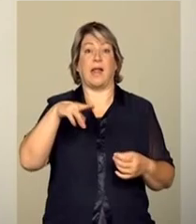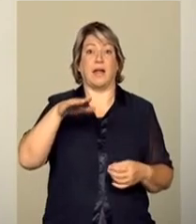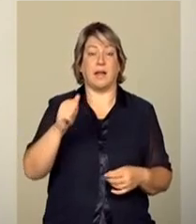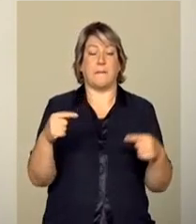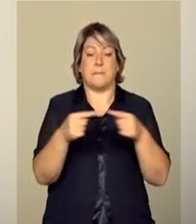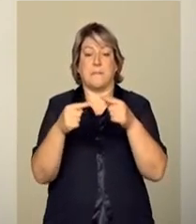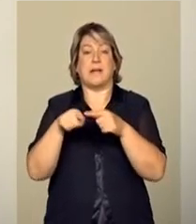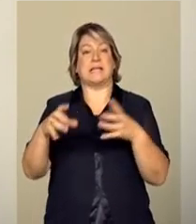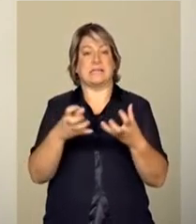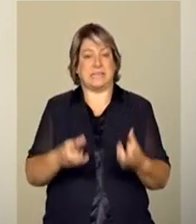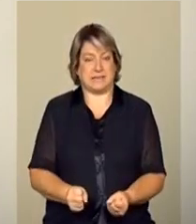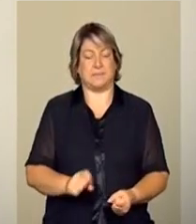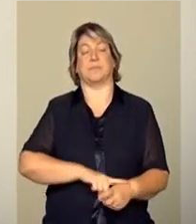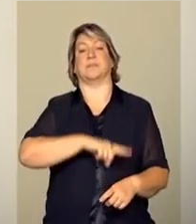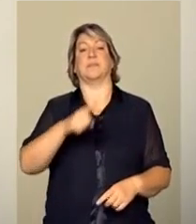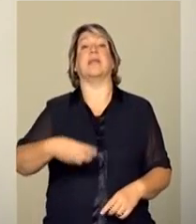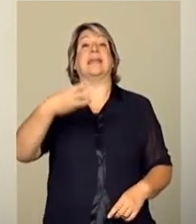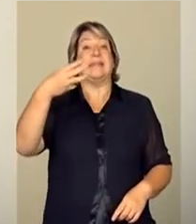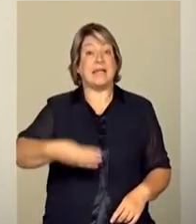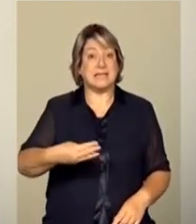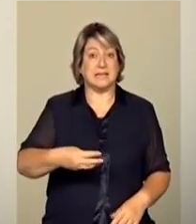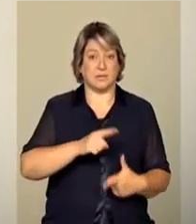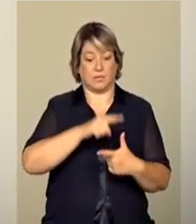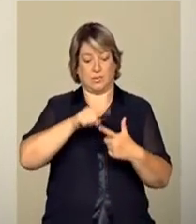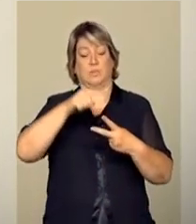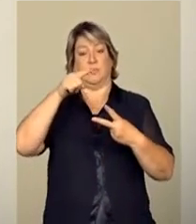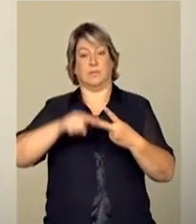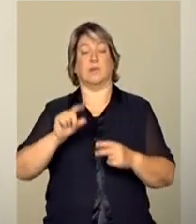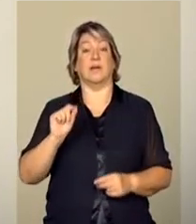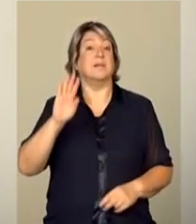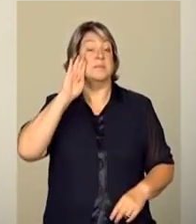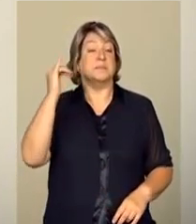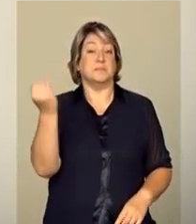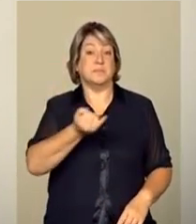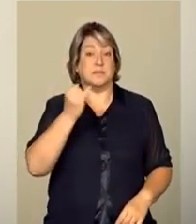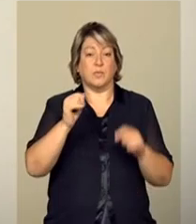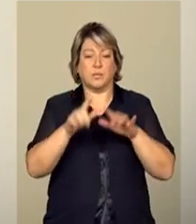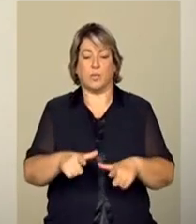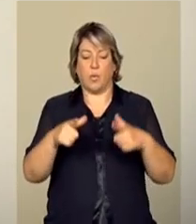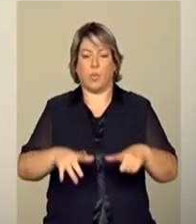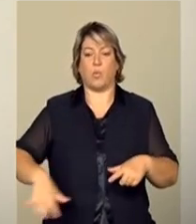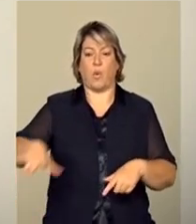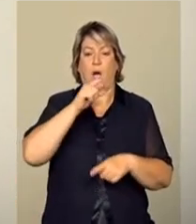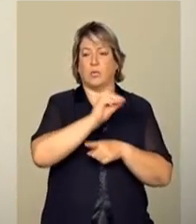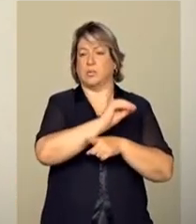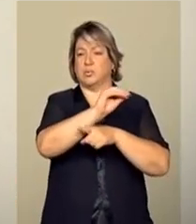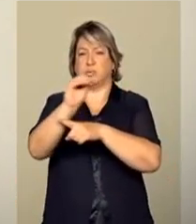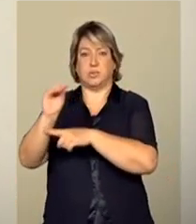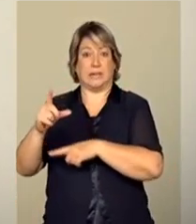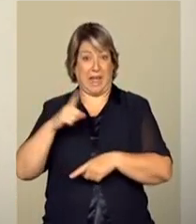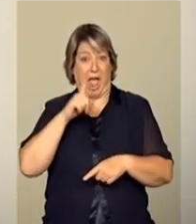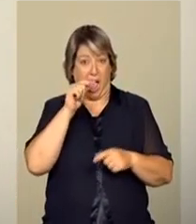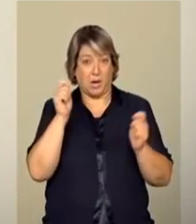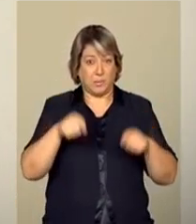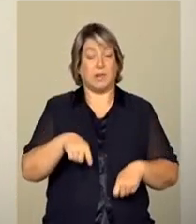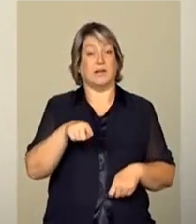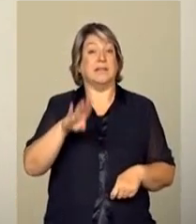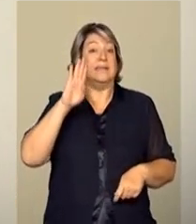seca terceiro é fundamental que nos perímetros irrigados onde tem água suficiente se